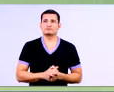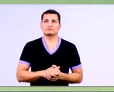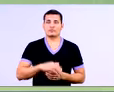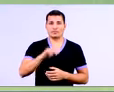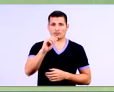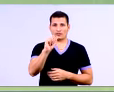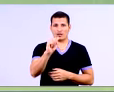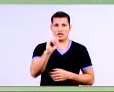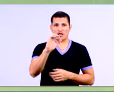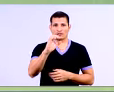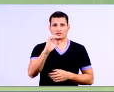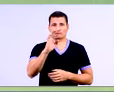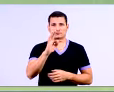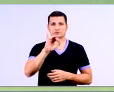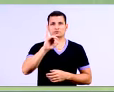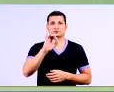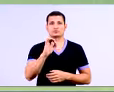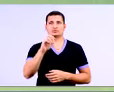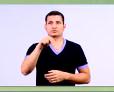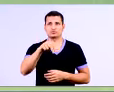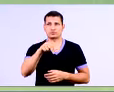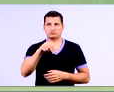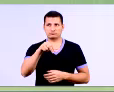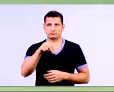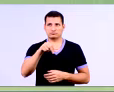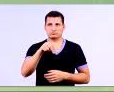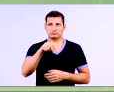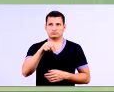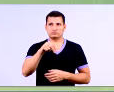action, ou a action, que é esse item,